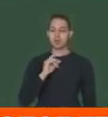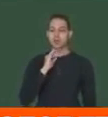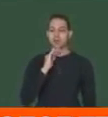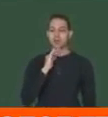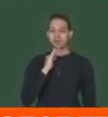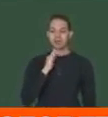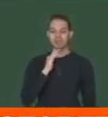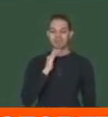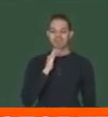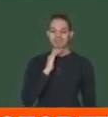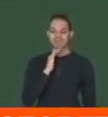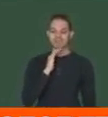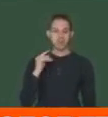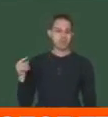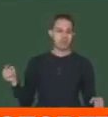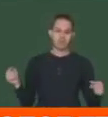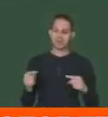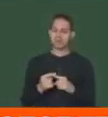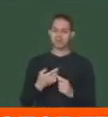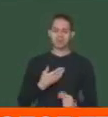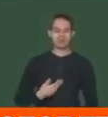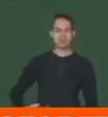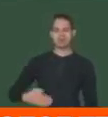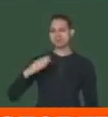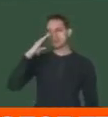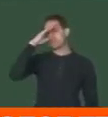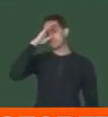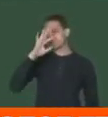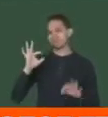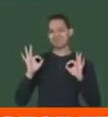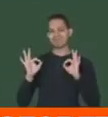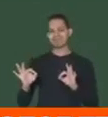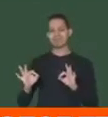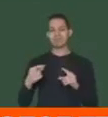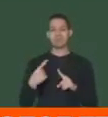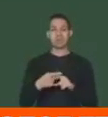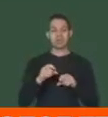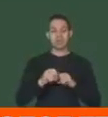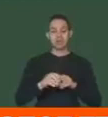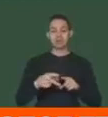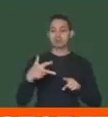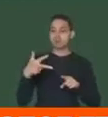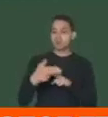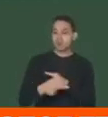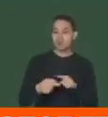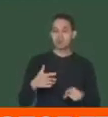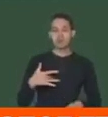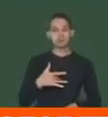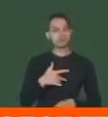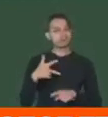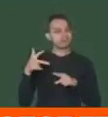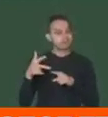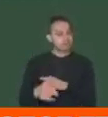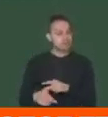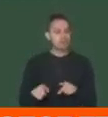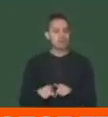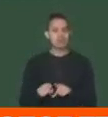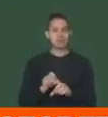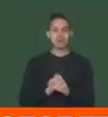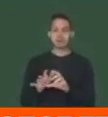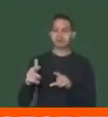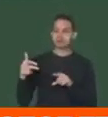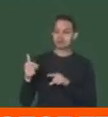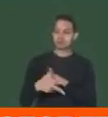é a cara do governo Bolsonaro. Ali estão cortes na educação, cortes na saúde, cortes na ciência e